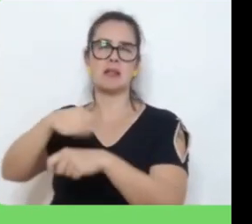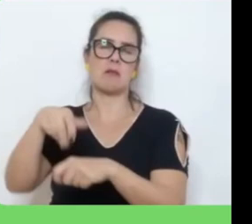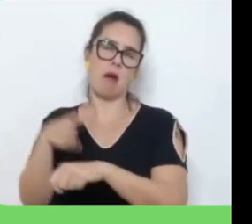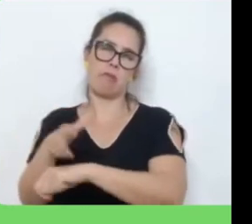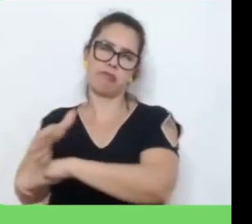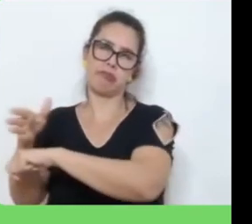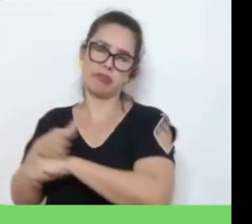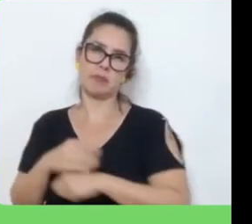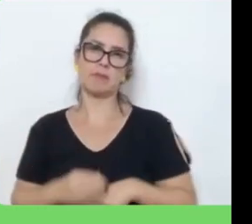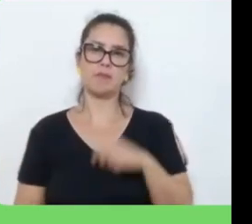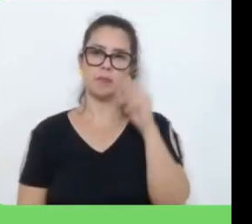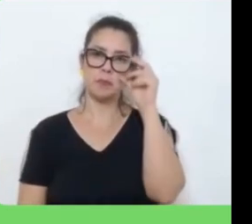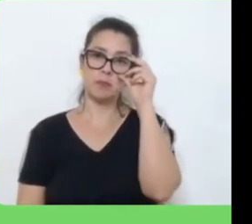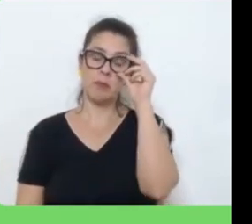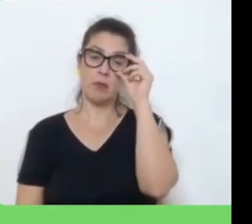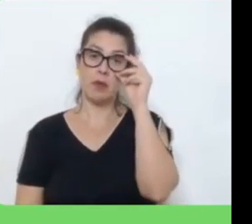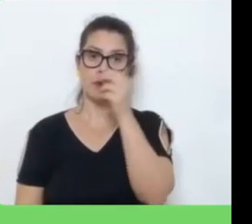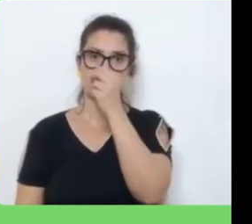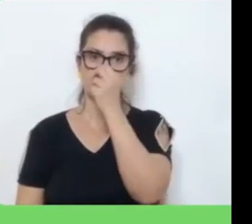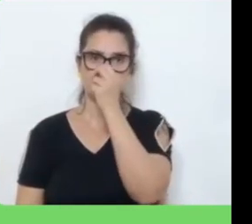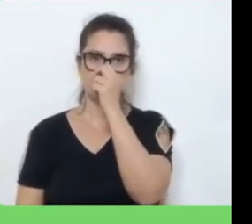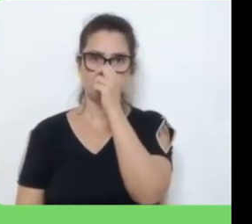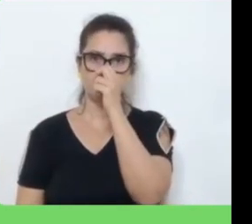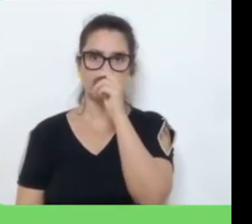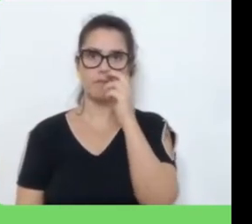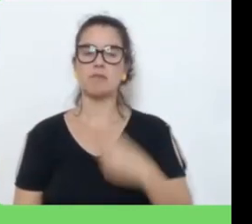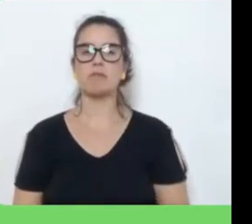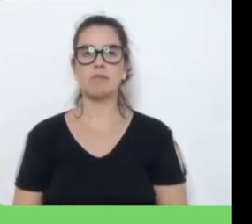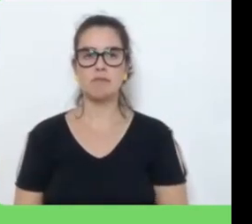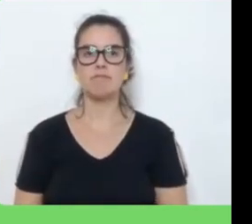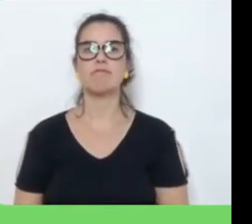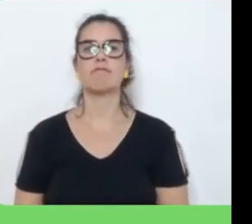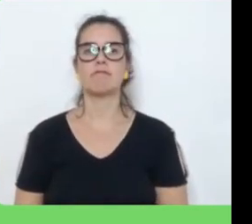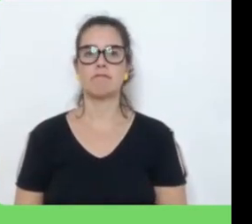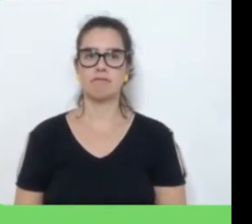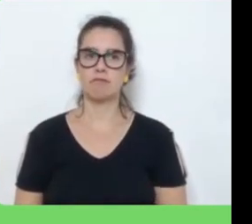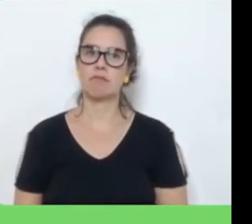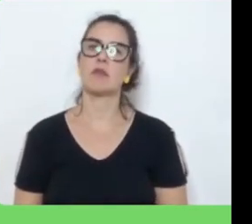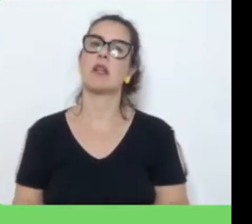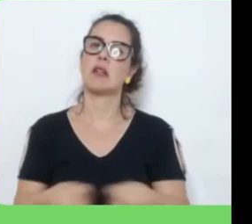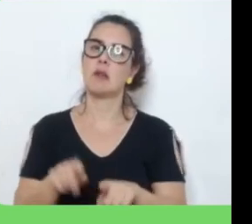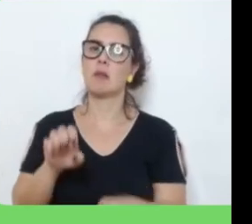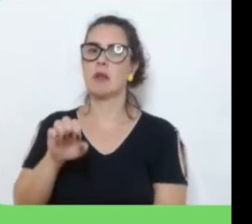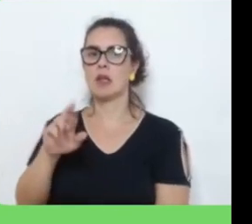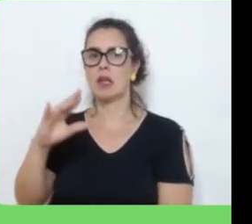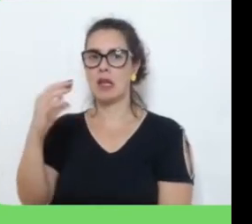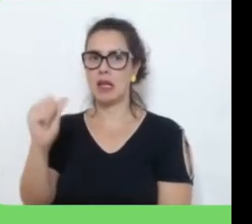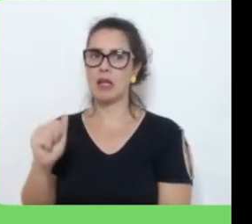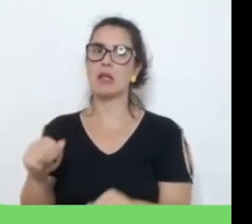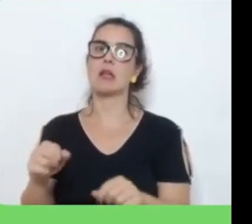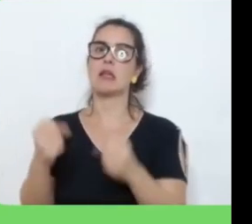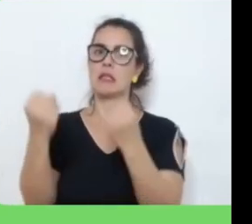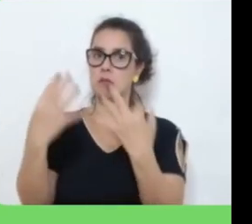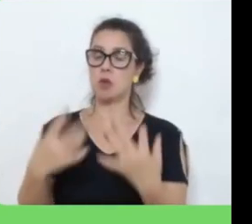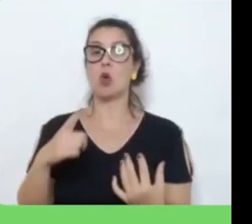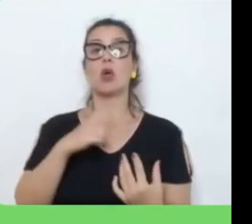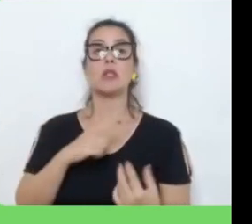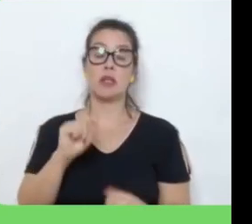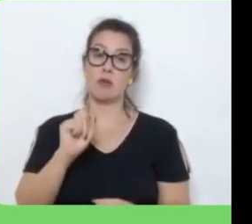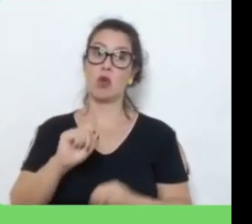estúdios exato aí a o que a também adiantou né a gente teve o evento com o ministro Silvio